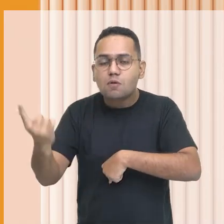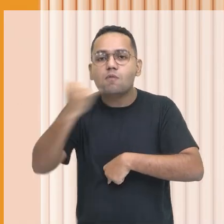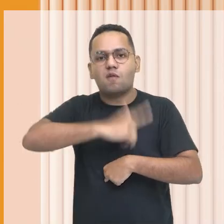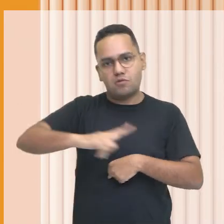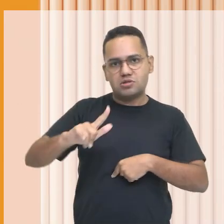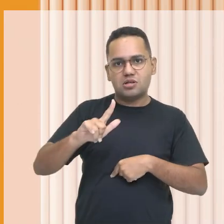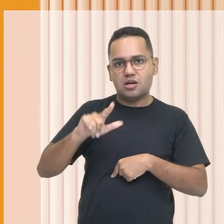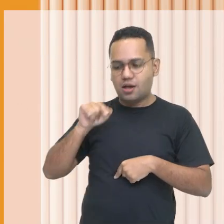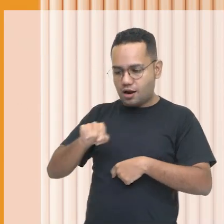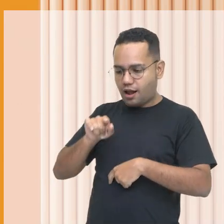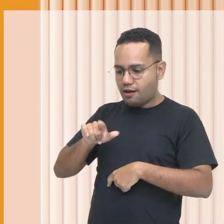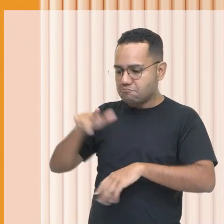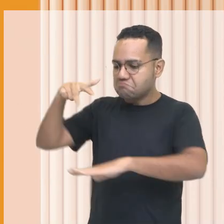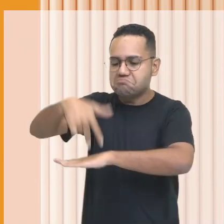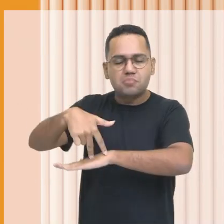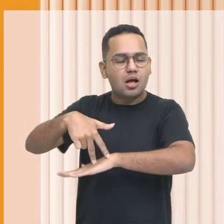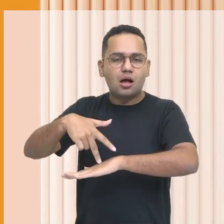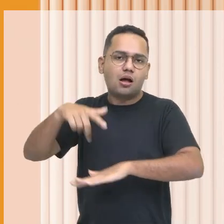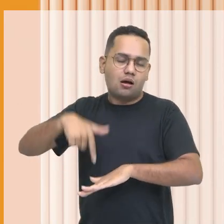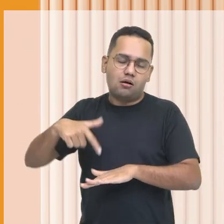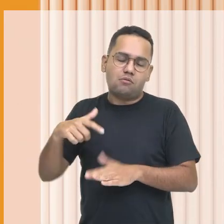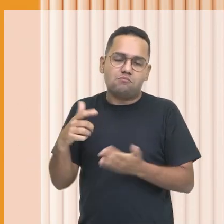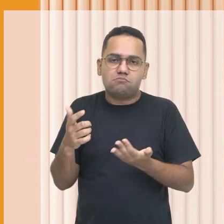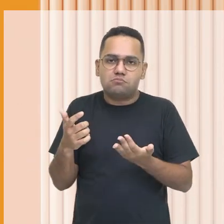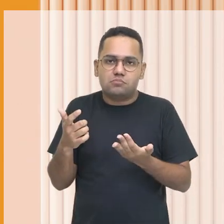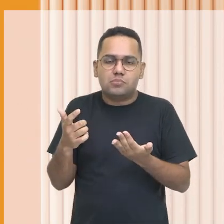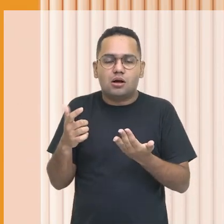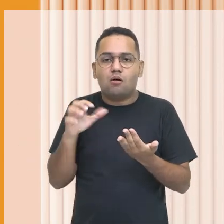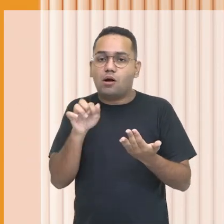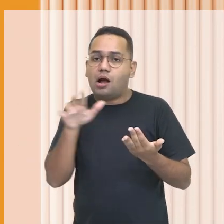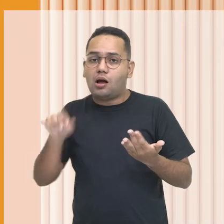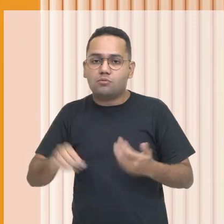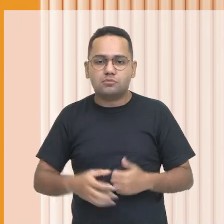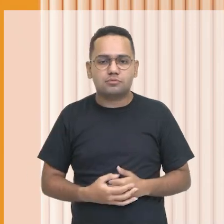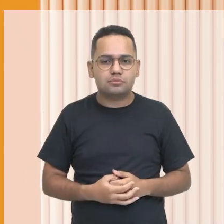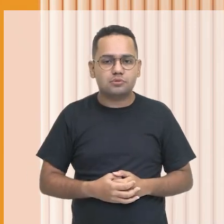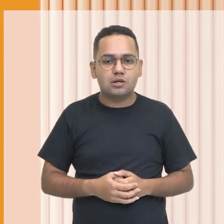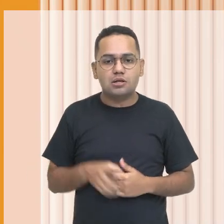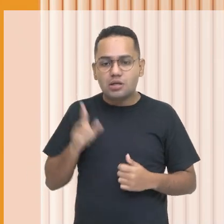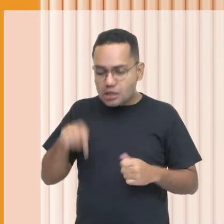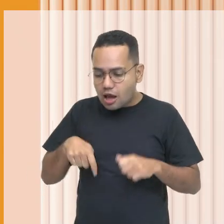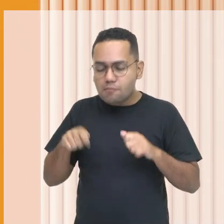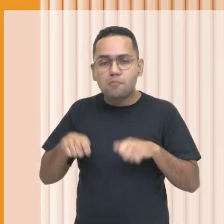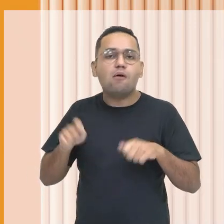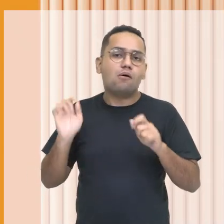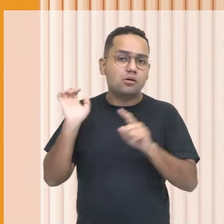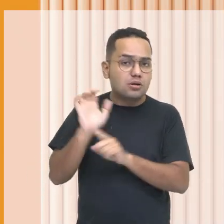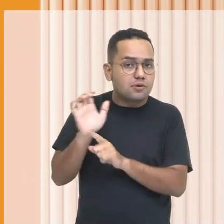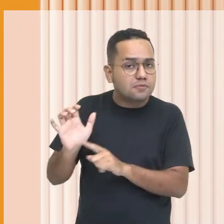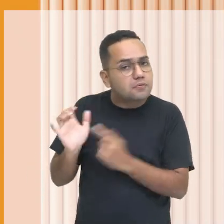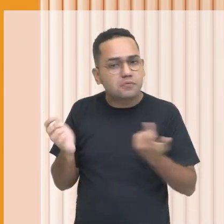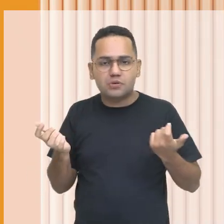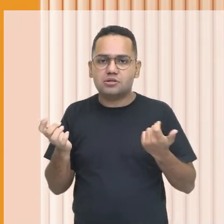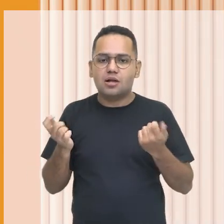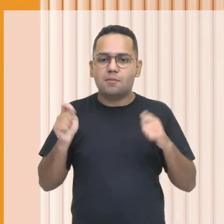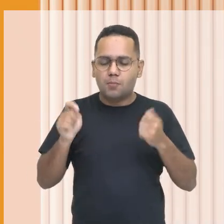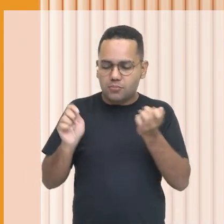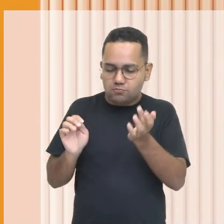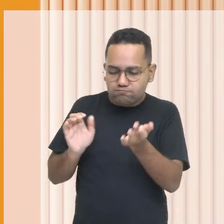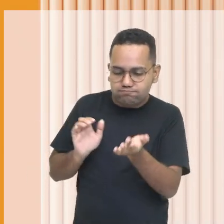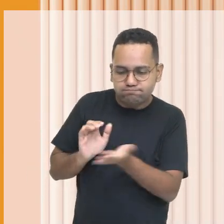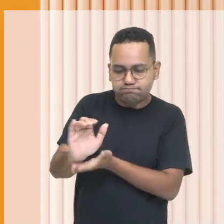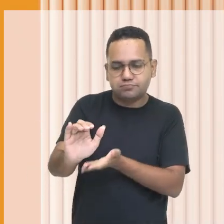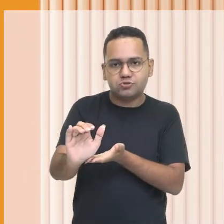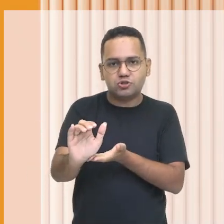chegar no cargo que ele quer. Então, se ele chegar lá, ele vai ter poderes de como influenciar a política para liberar